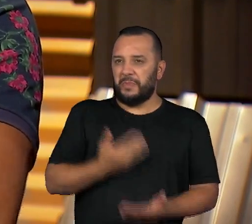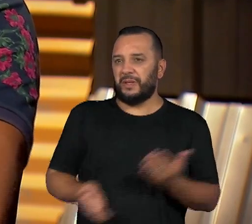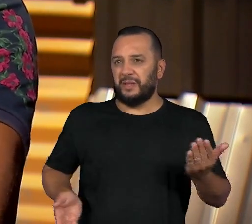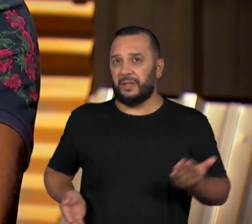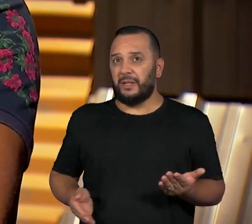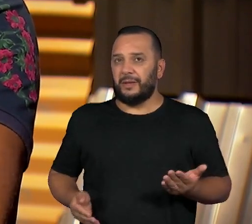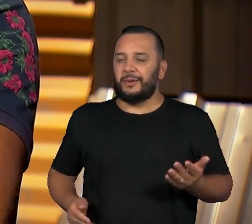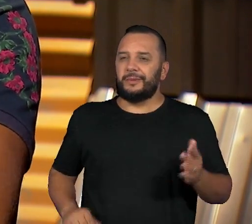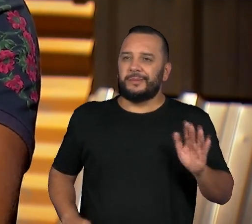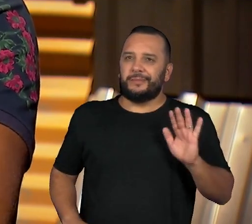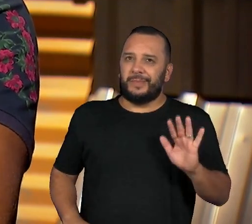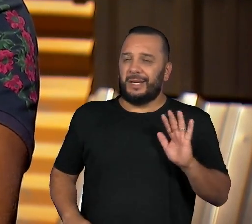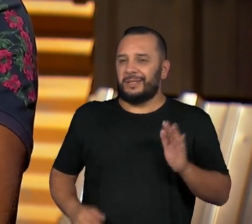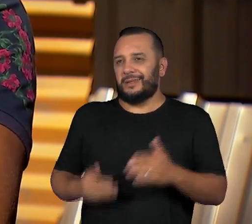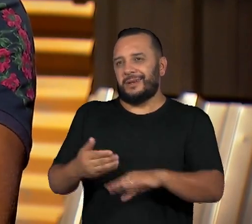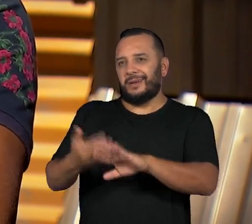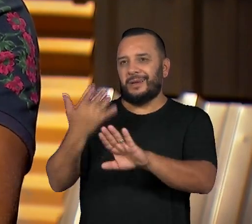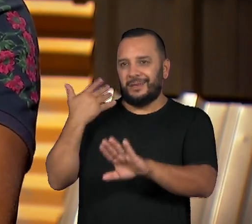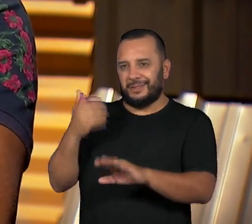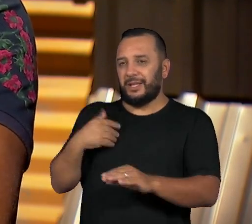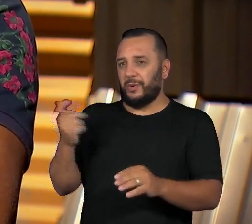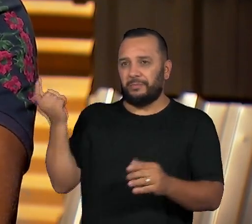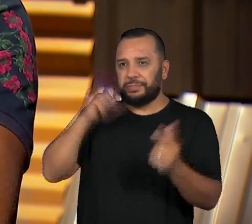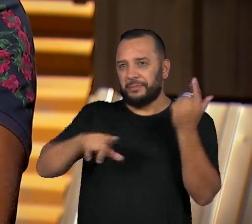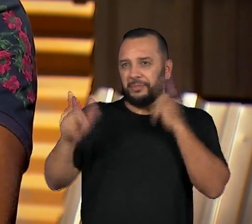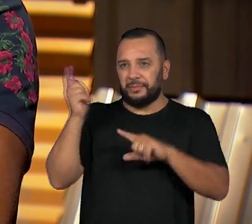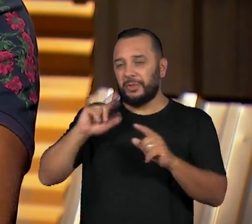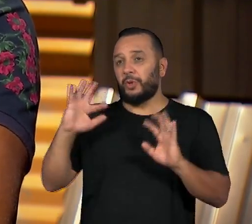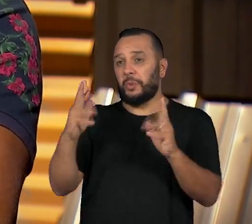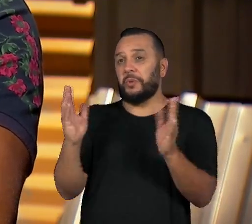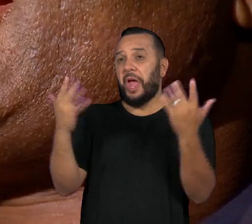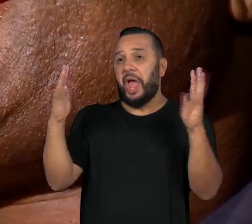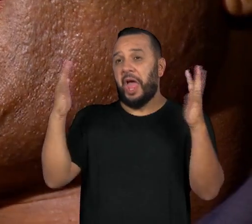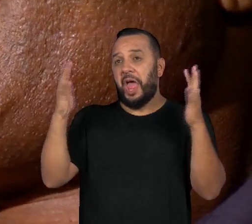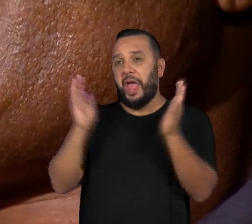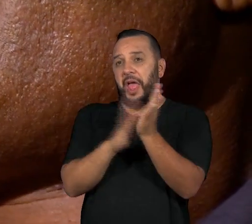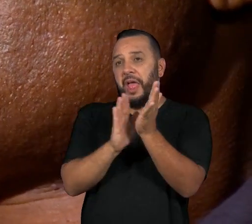dava certo, todo mundo aplaudia e achava incrível.